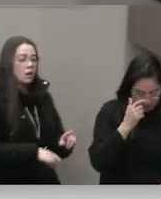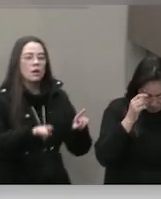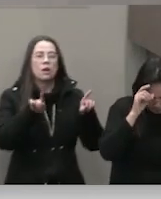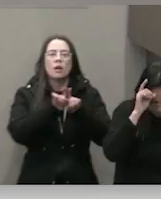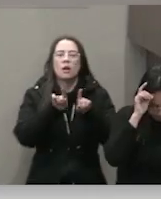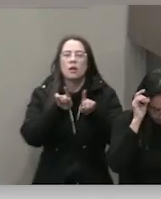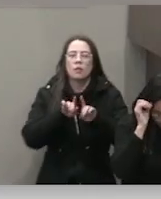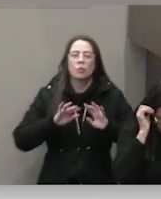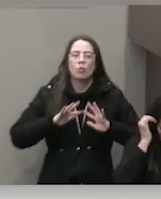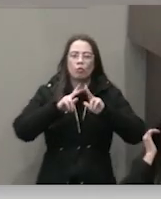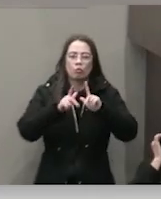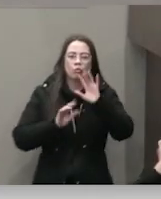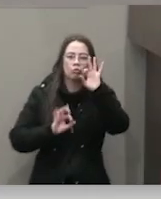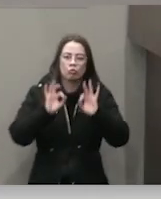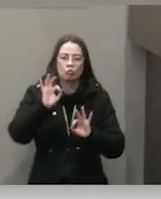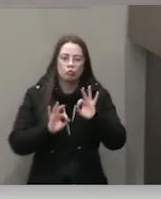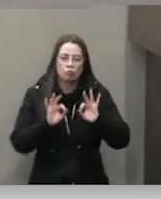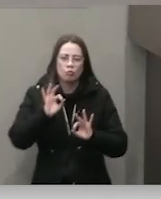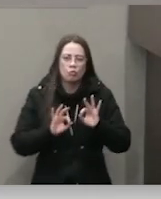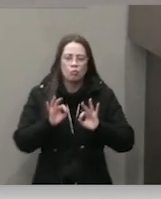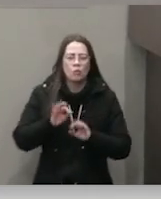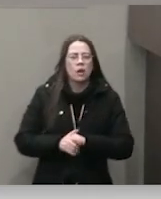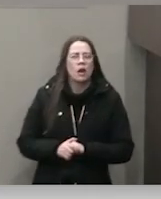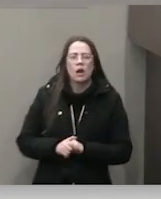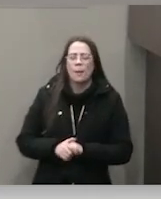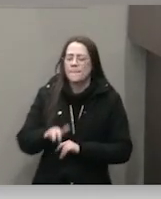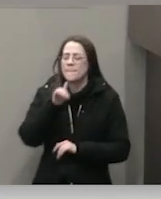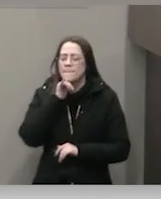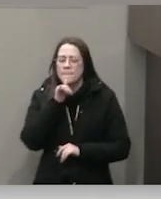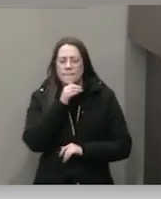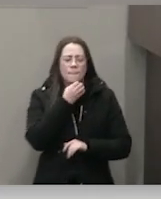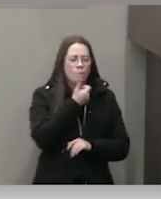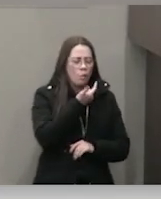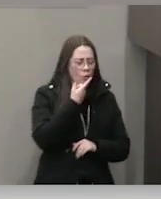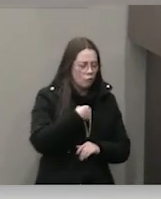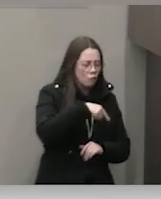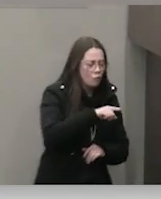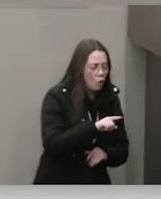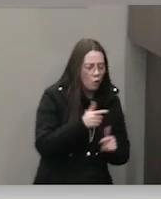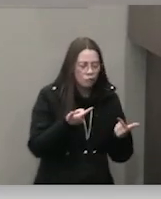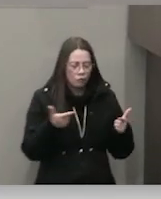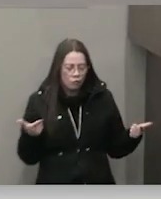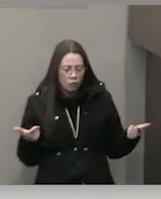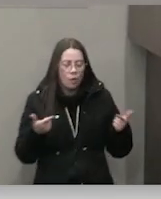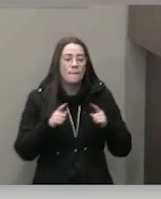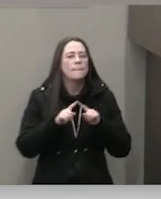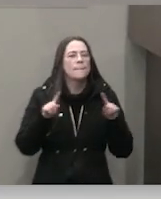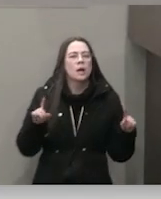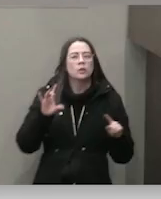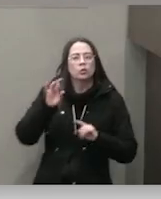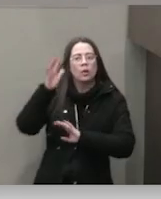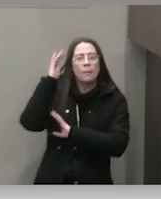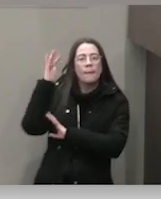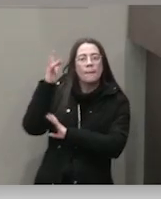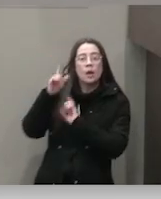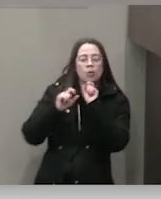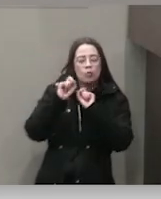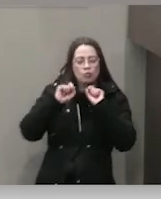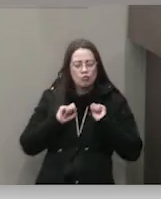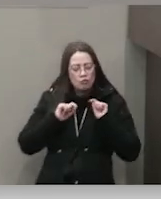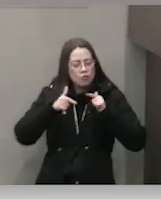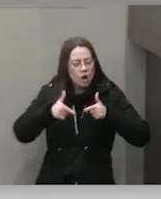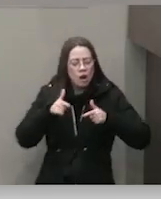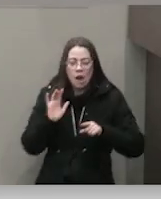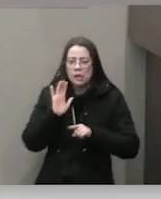preparados. Eles não medem se, tá bom, vou ou não vou. Só pensam, eles não pensam, só pensam